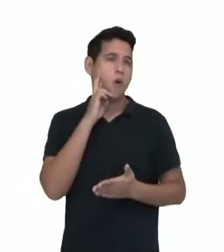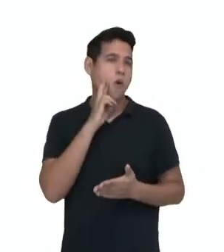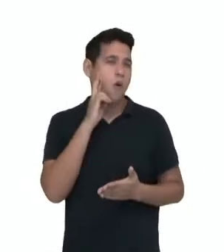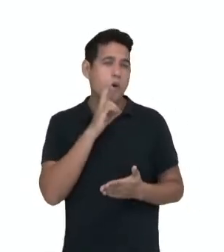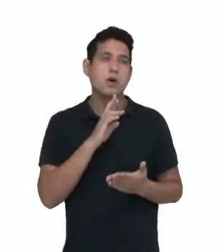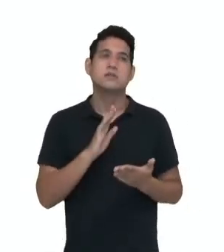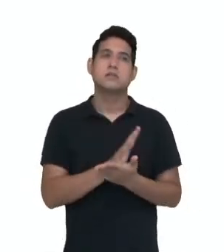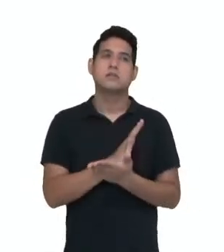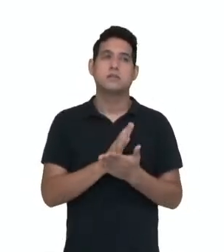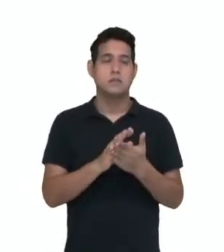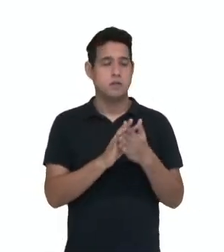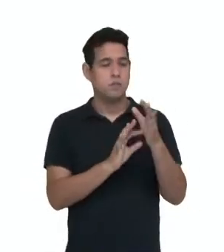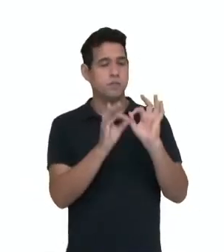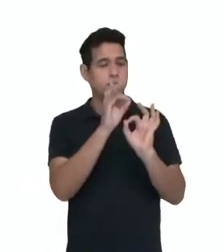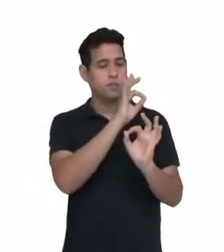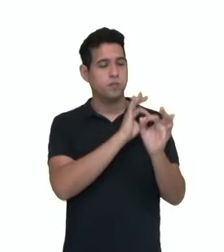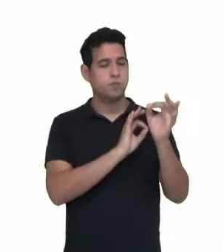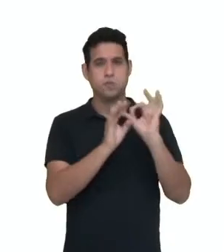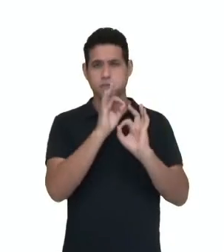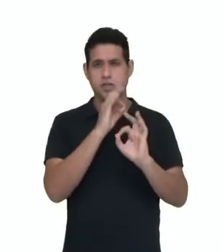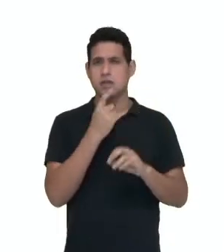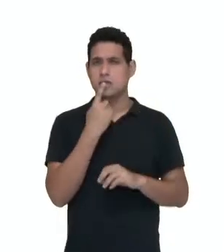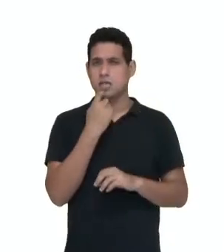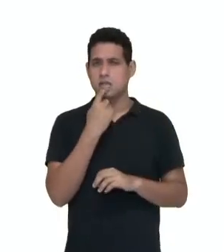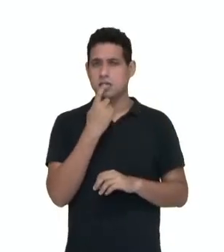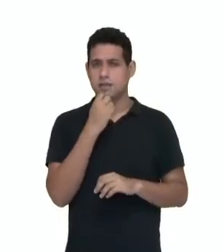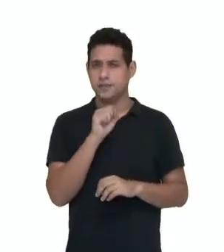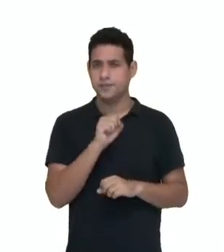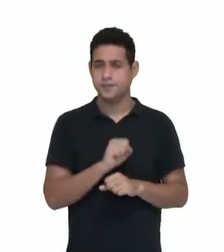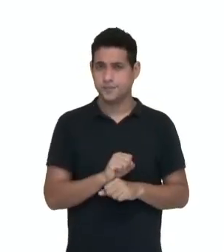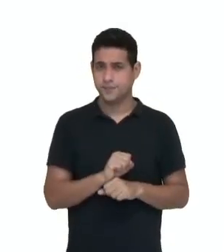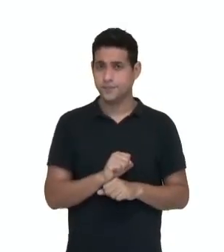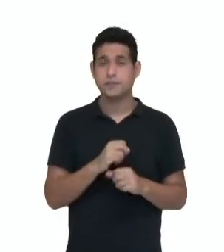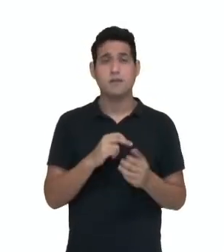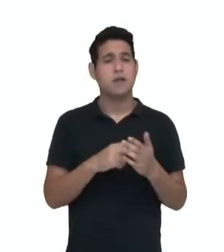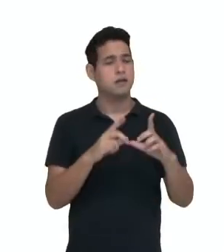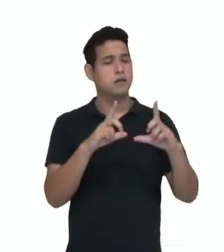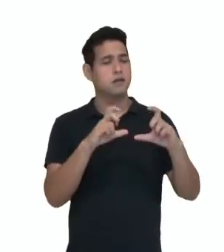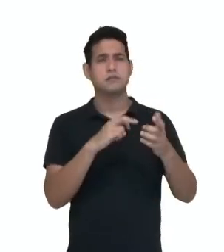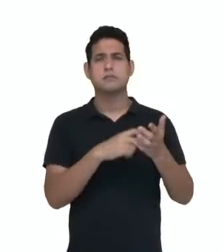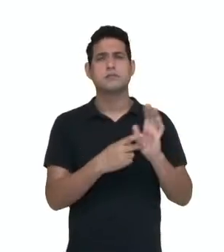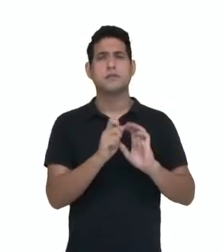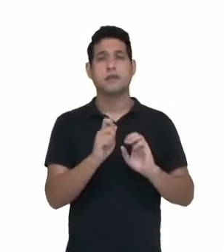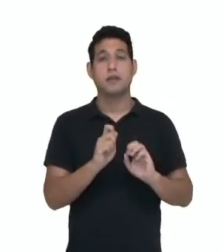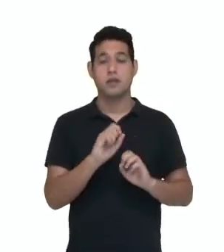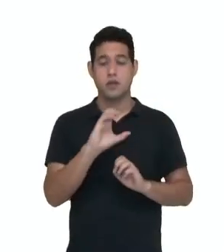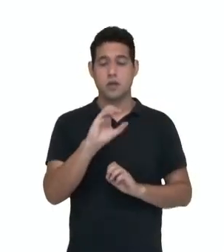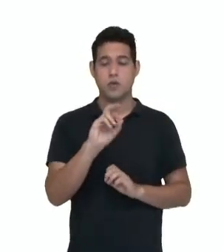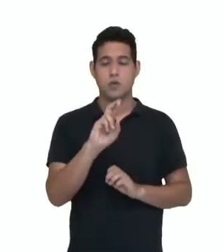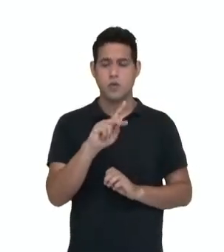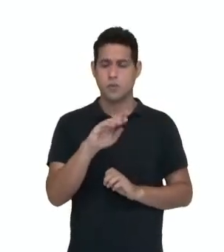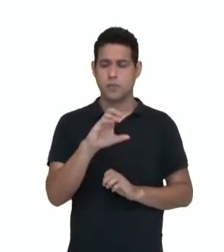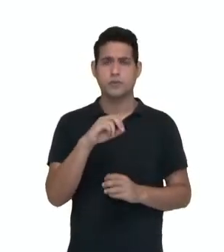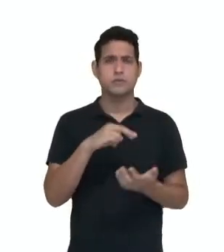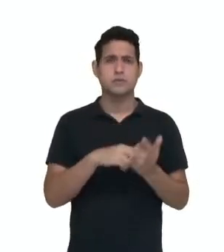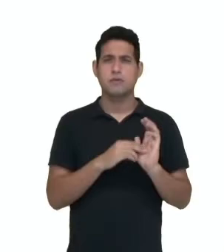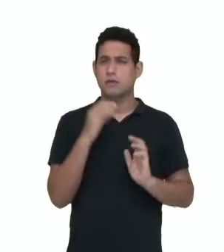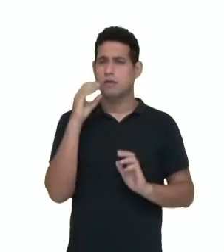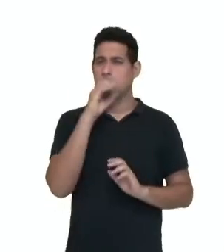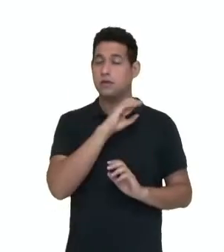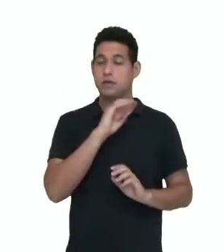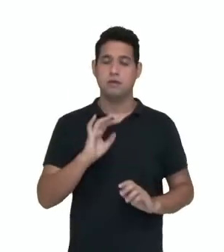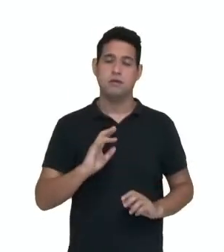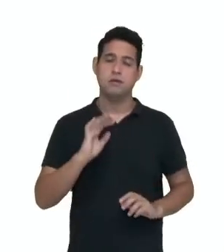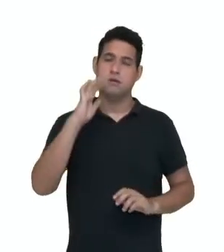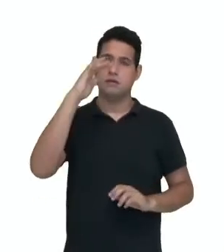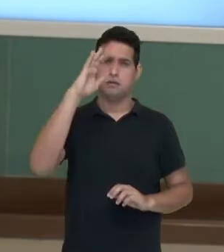Com essas partículas maiores aqui avermelhadas, essa imagem está representando para nós um corpo que está numa temperatura mais elevada.